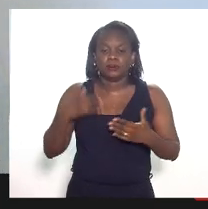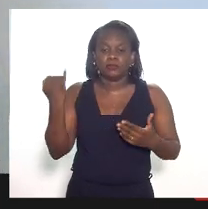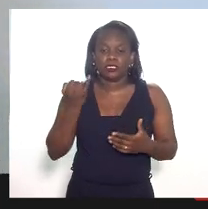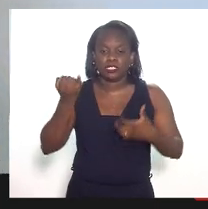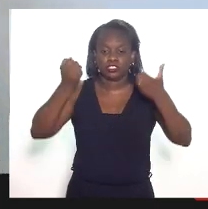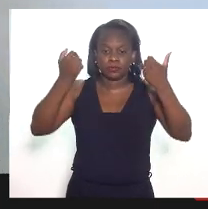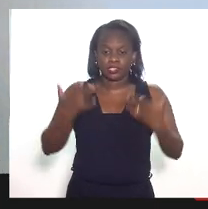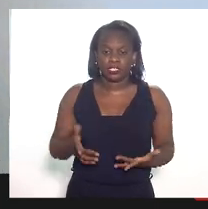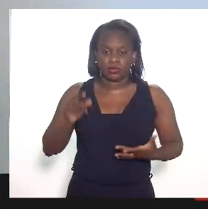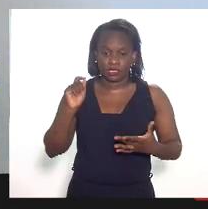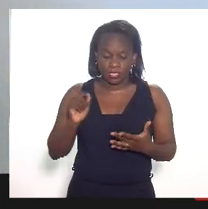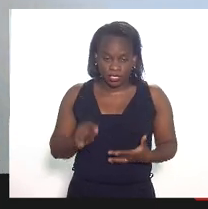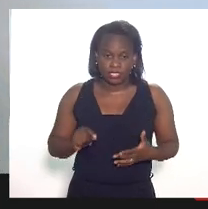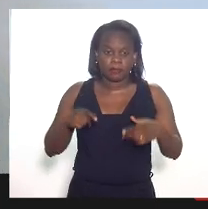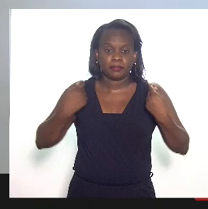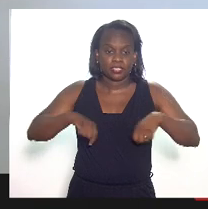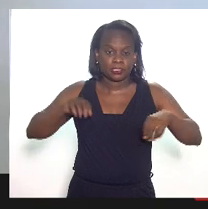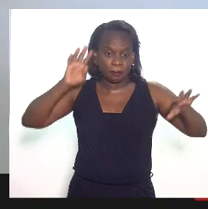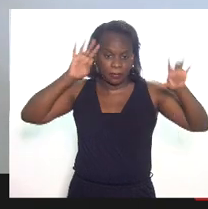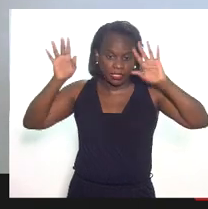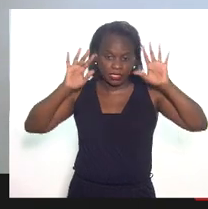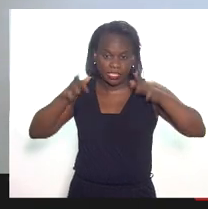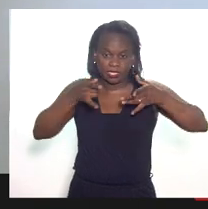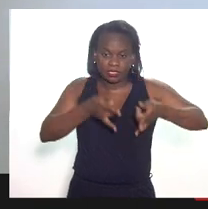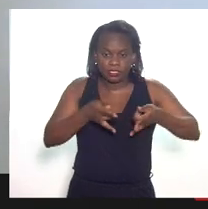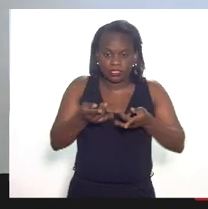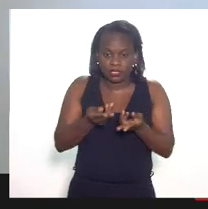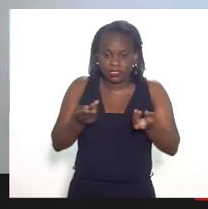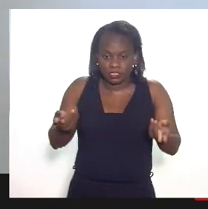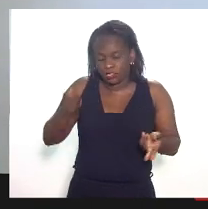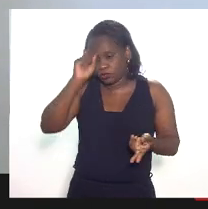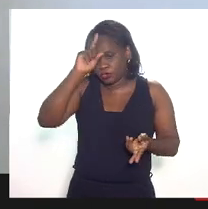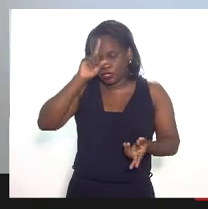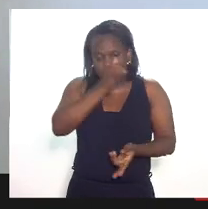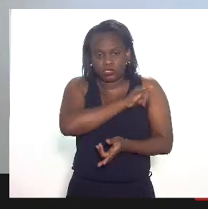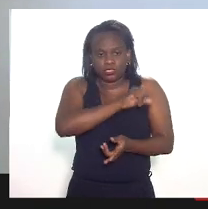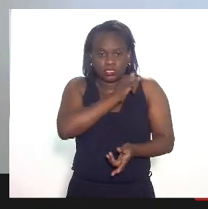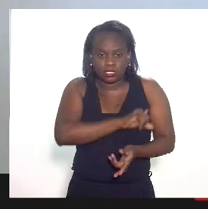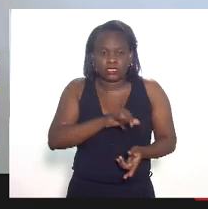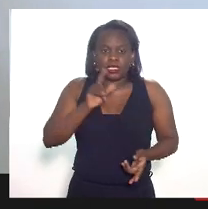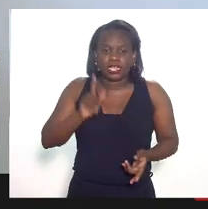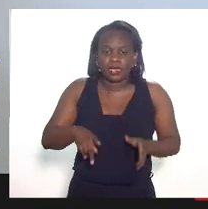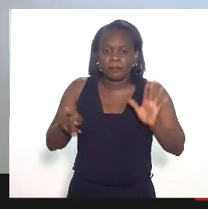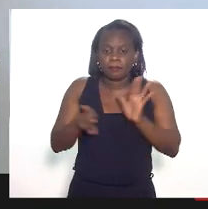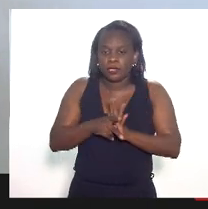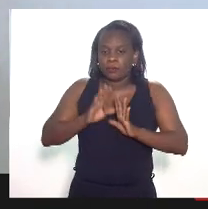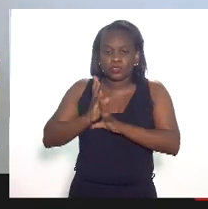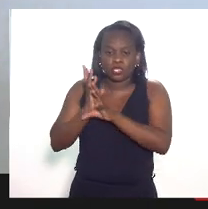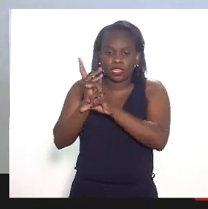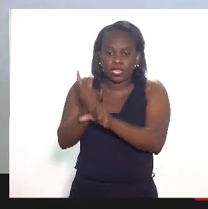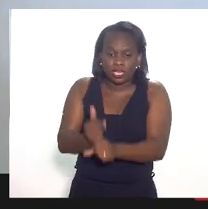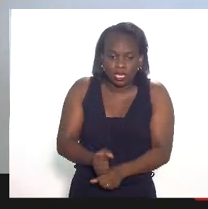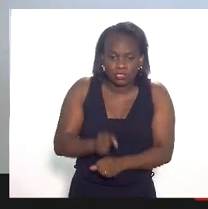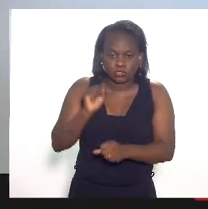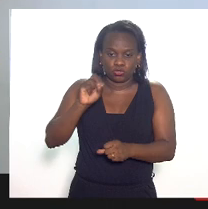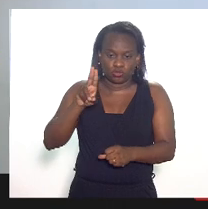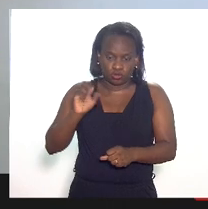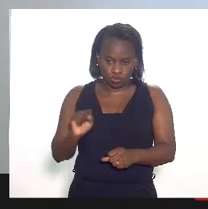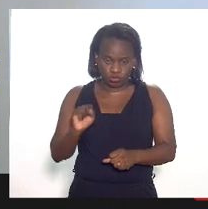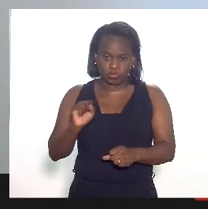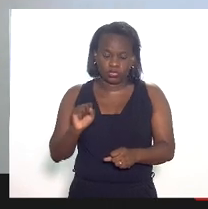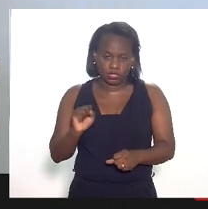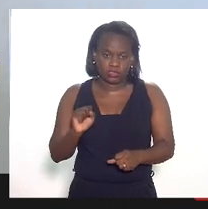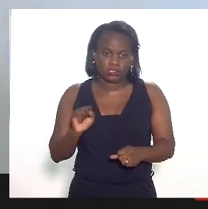a gente destacar que é preciso se pensar os leitos dos hospitais do Rio de Janeiro como parte da totalidade do Sistema Único